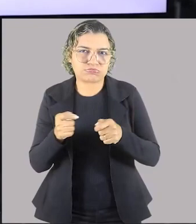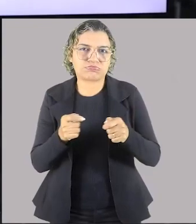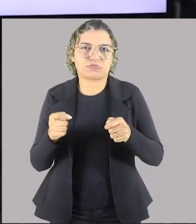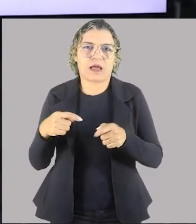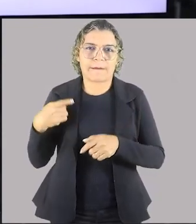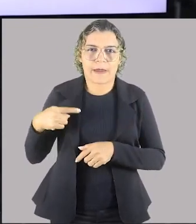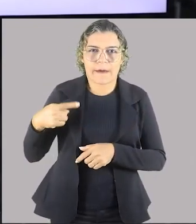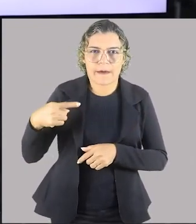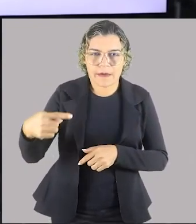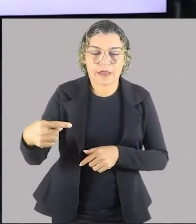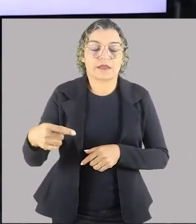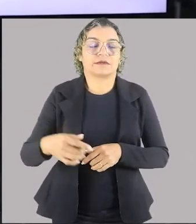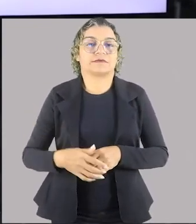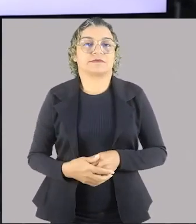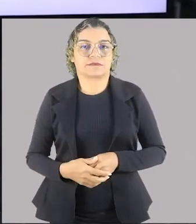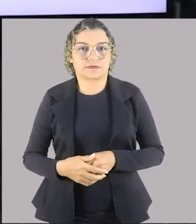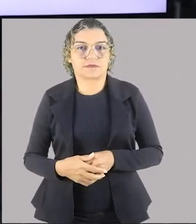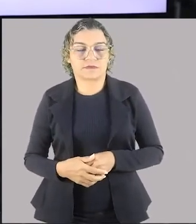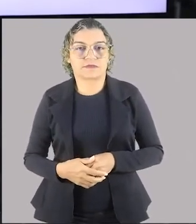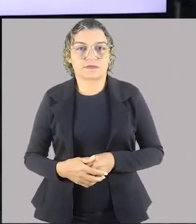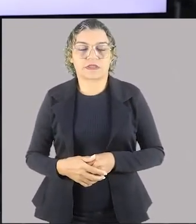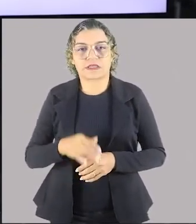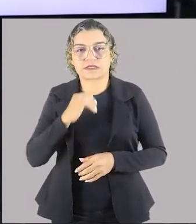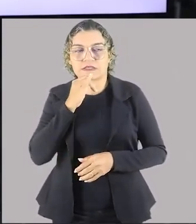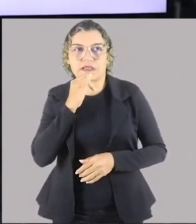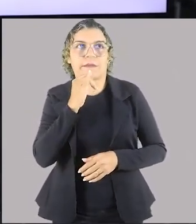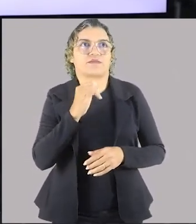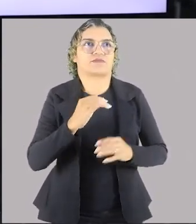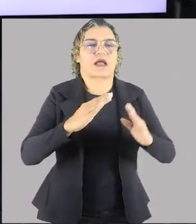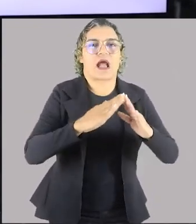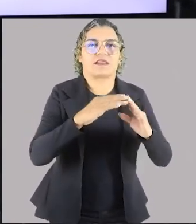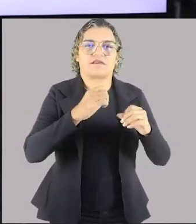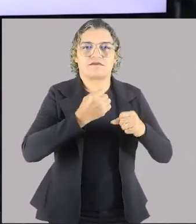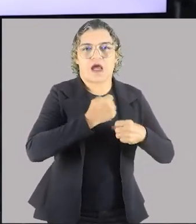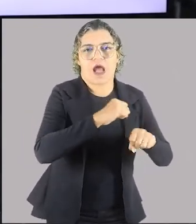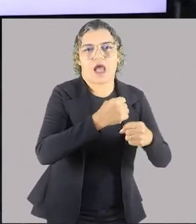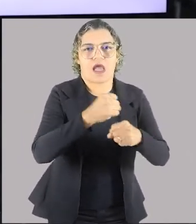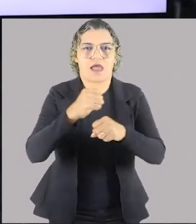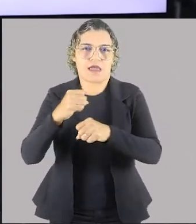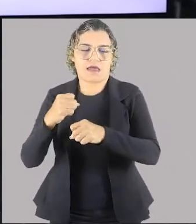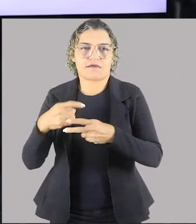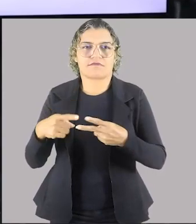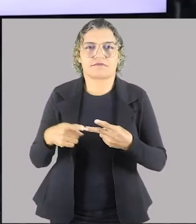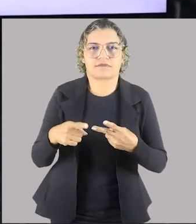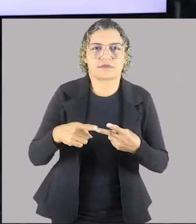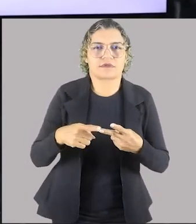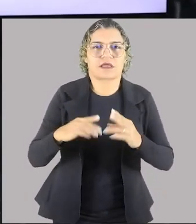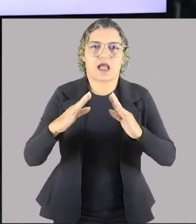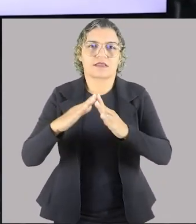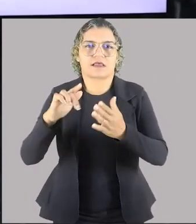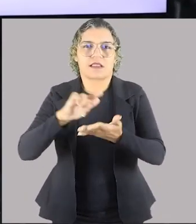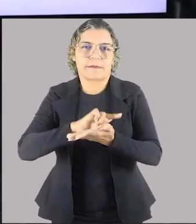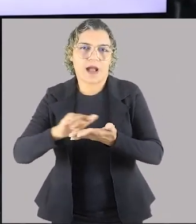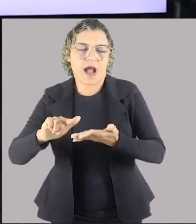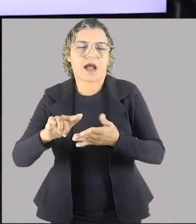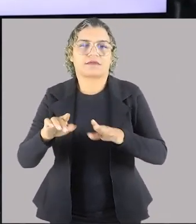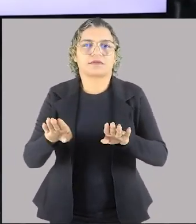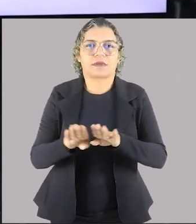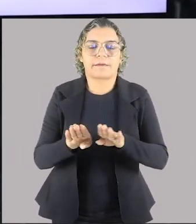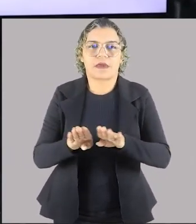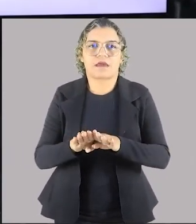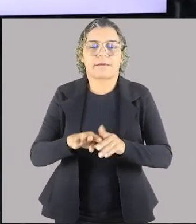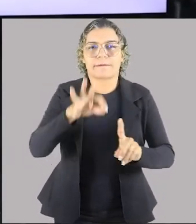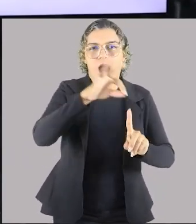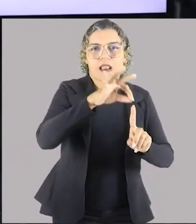atividades não estruturadas, que é varrer uma casa, limpar uma casa, caminhar até a